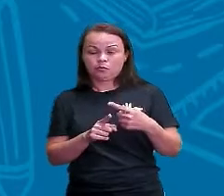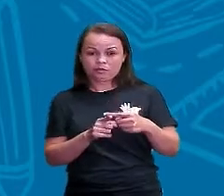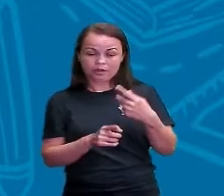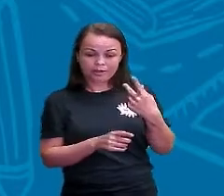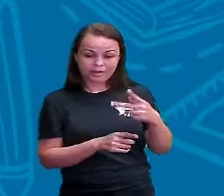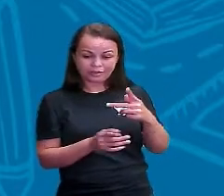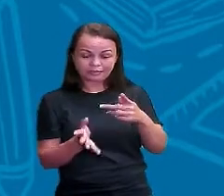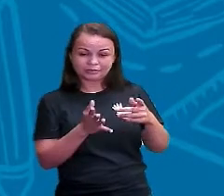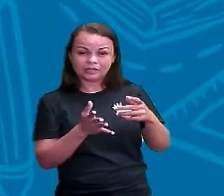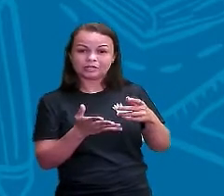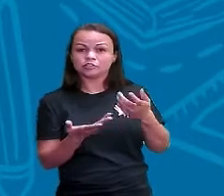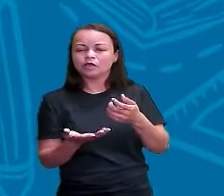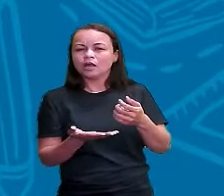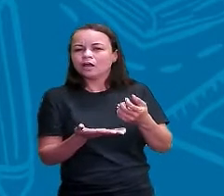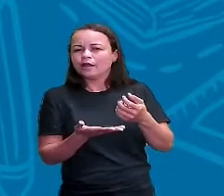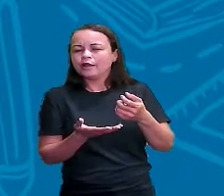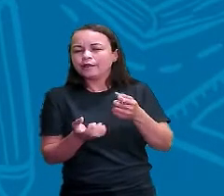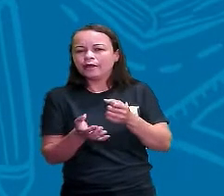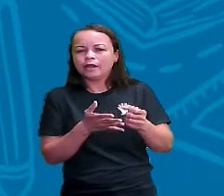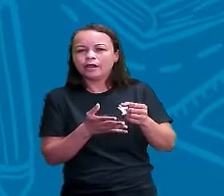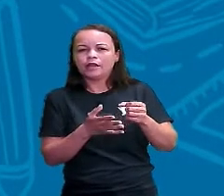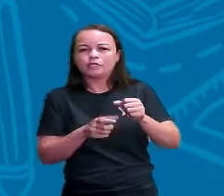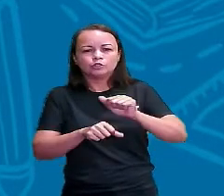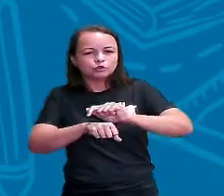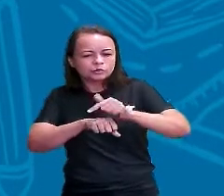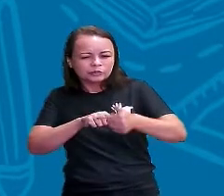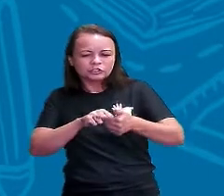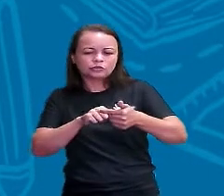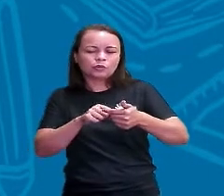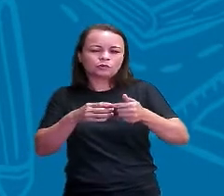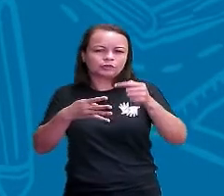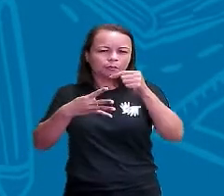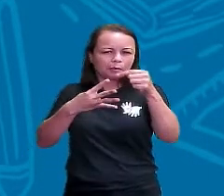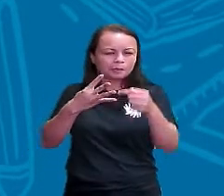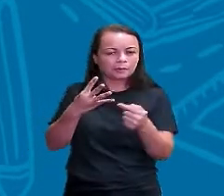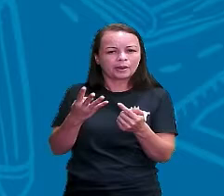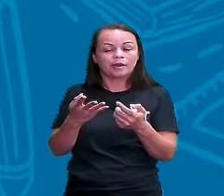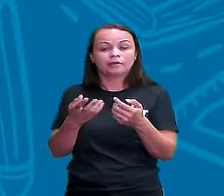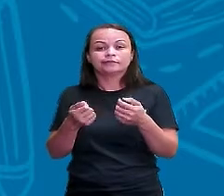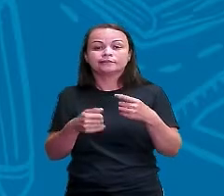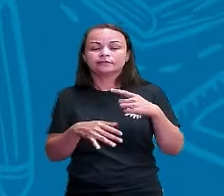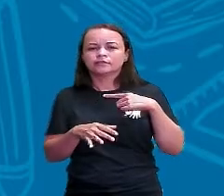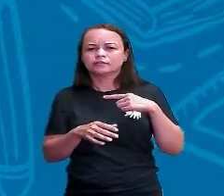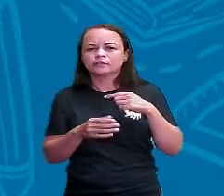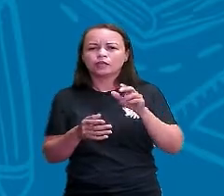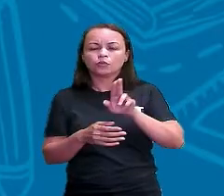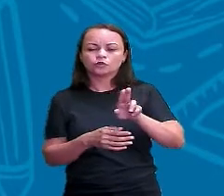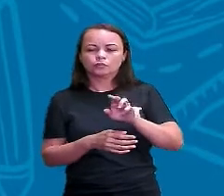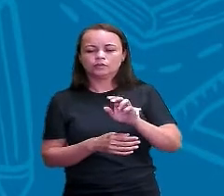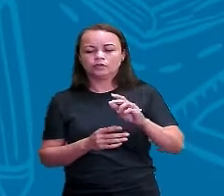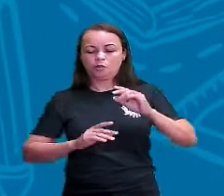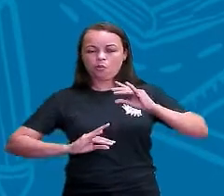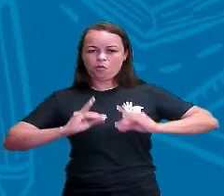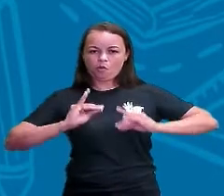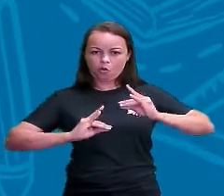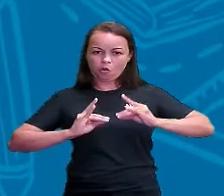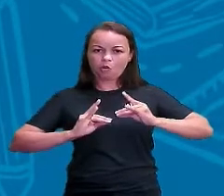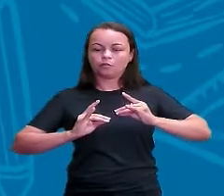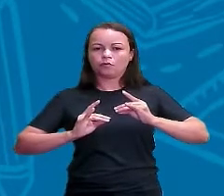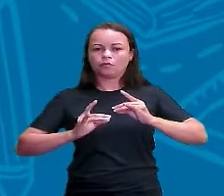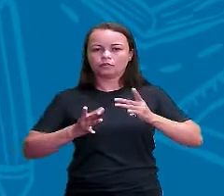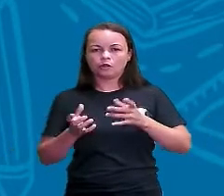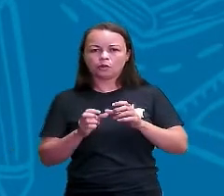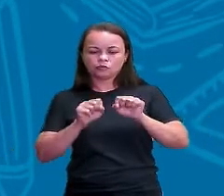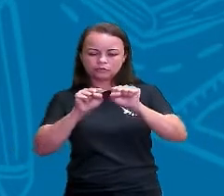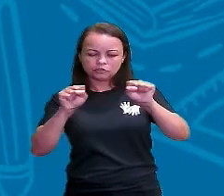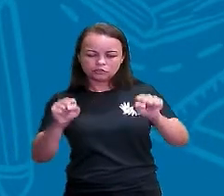drogas, essas substâncias químicas, esses neurotransmissores, esses hormônios, eles são chamados de hormônios que estão ligados ao sistema de